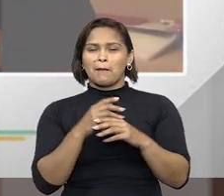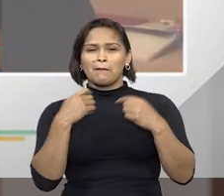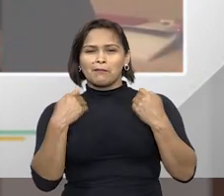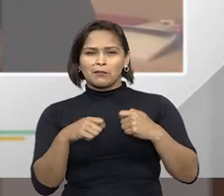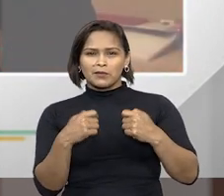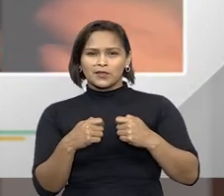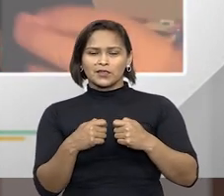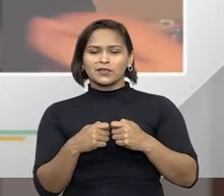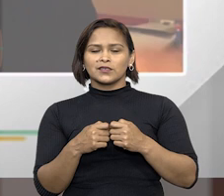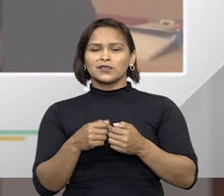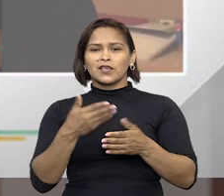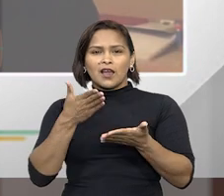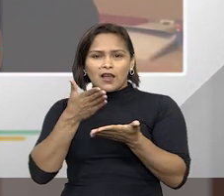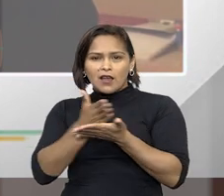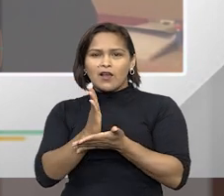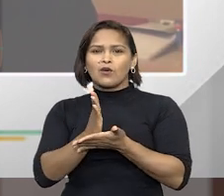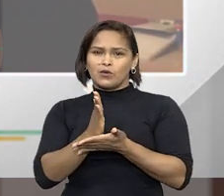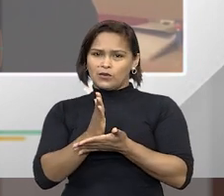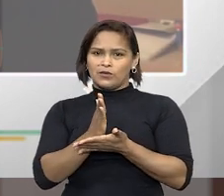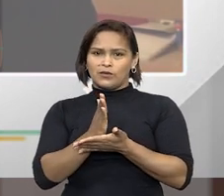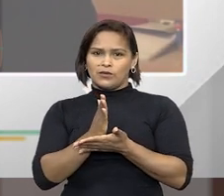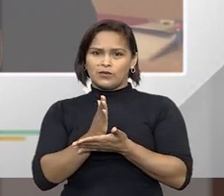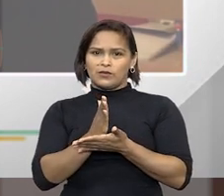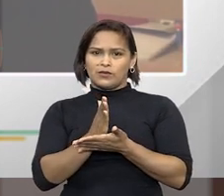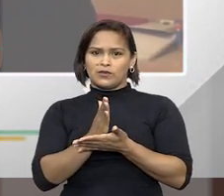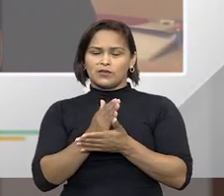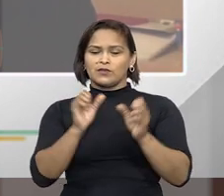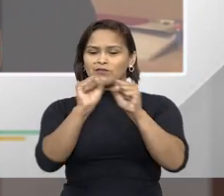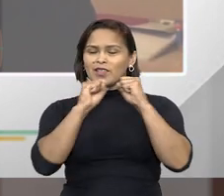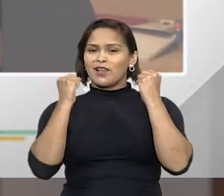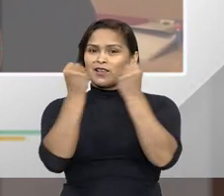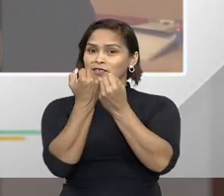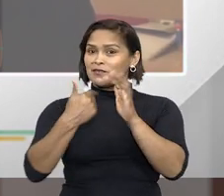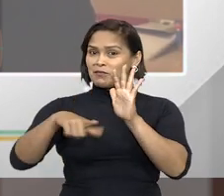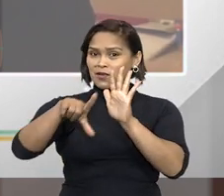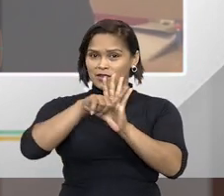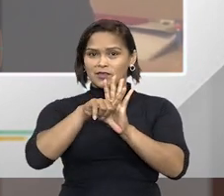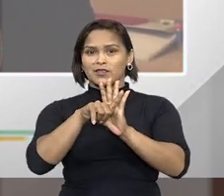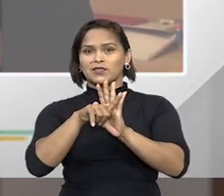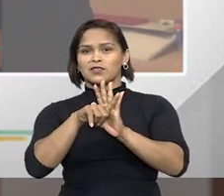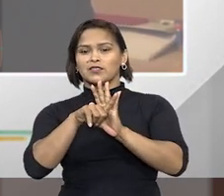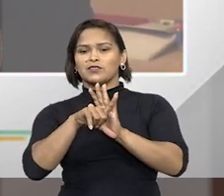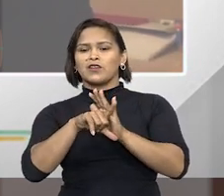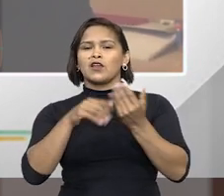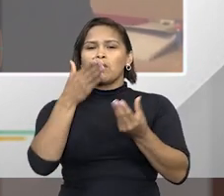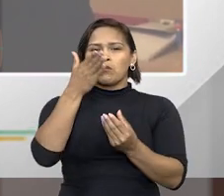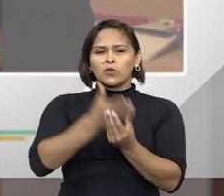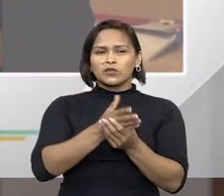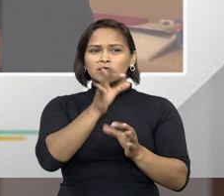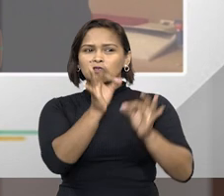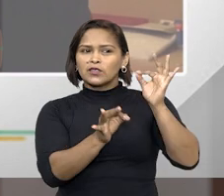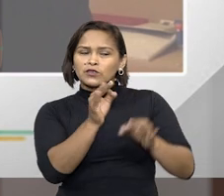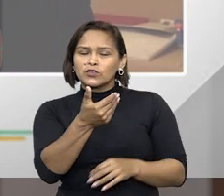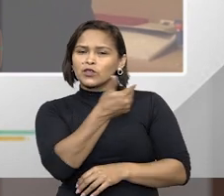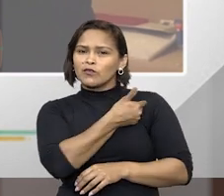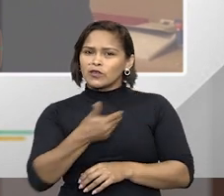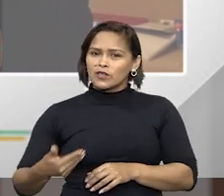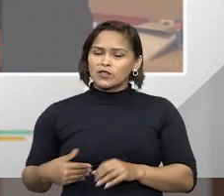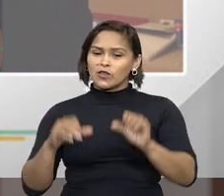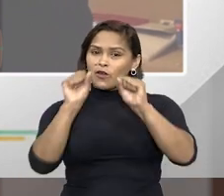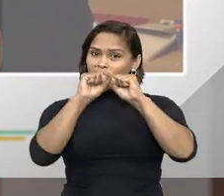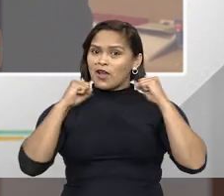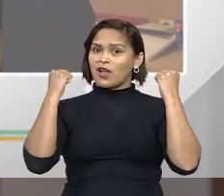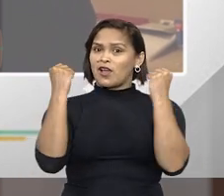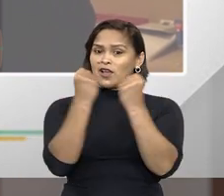autorização das Assembleias Legislativas. Para processar e julgar o governador, a Assembleia Legislativa de cada